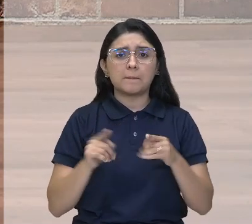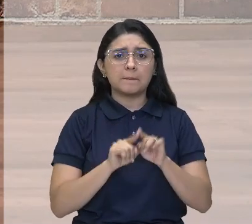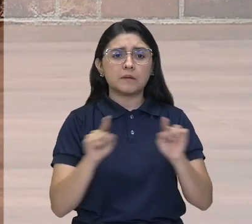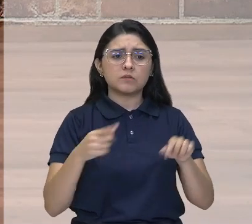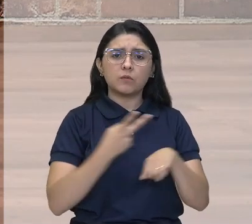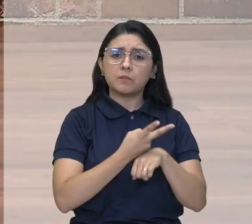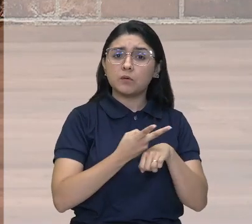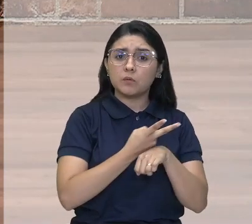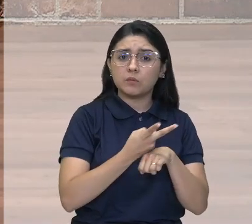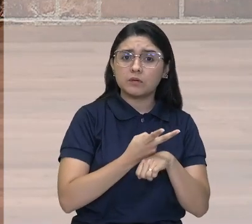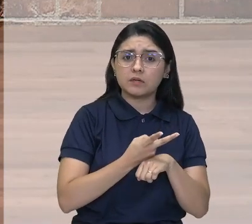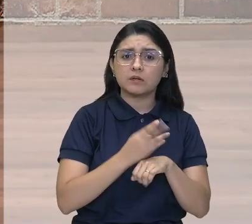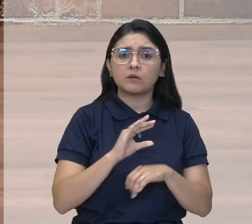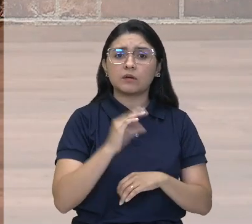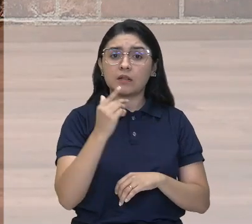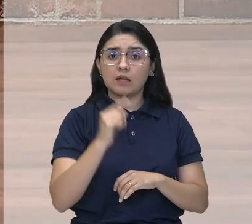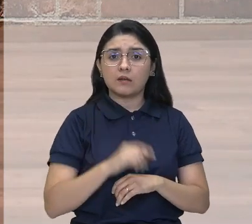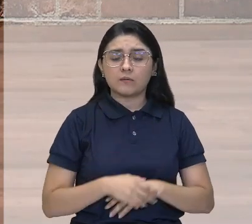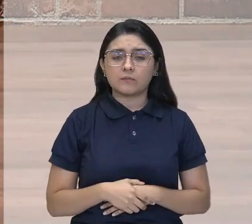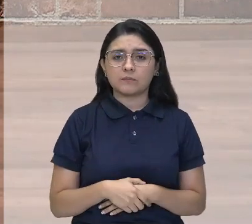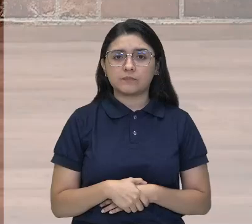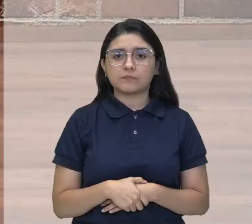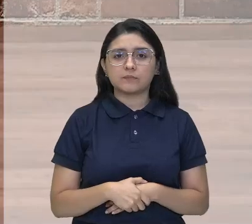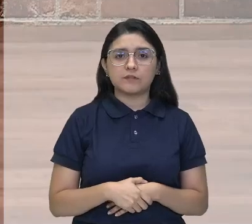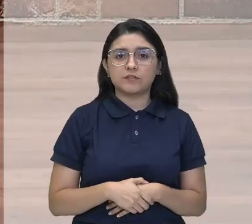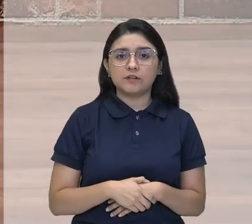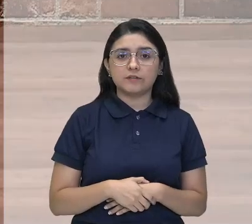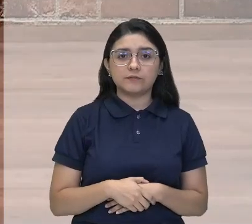amigo. Não, Como é que eu não vou ficar tem com que chifre procurar. sempre?